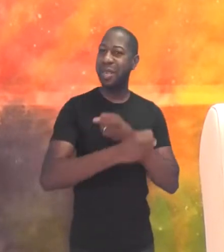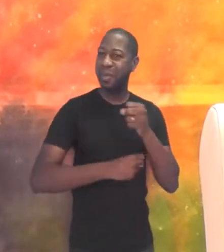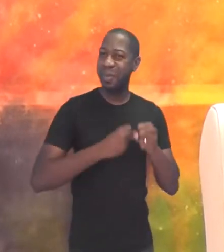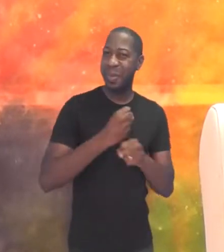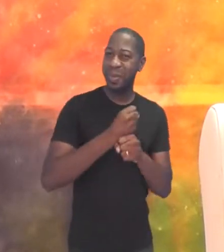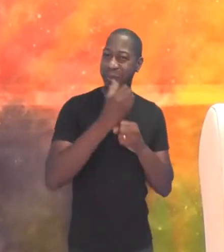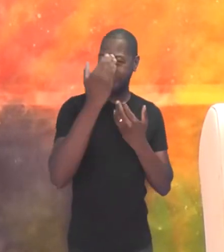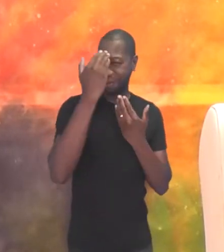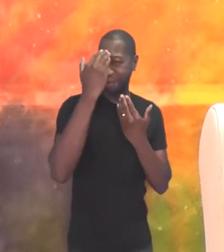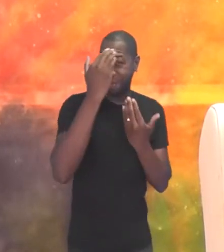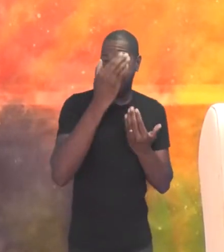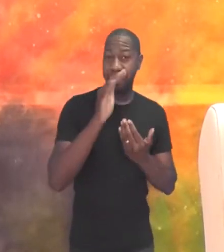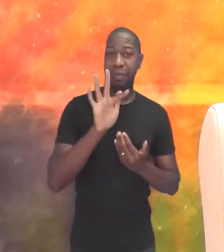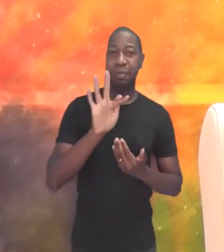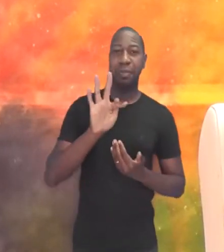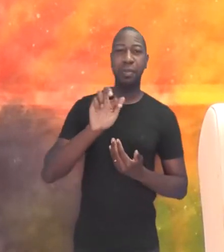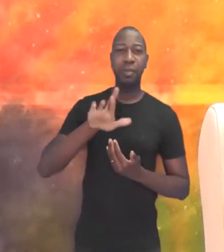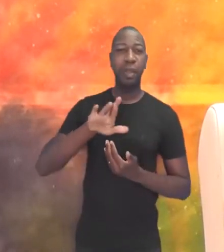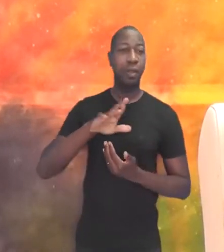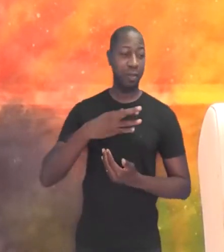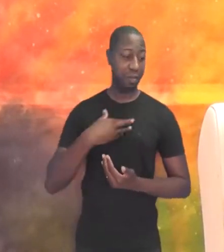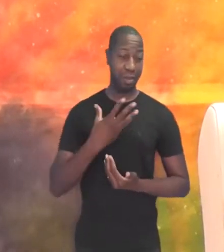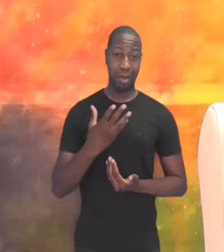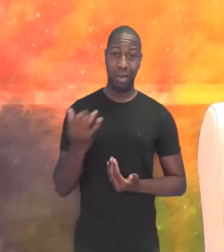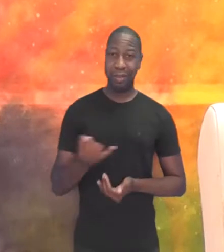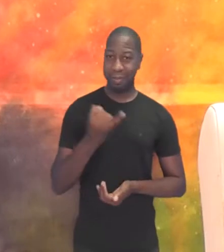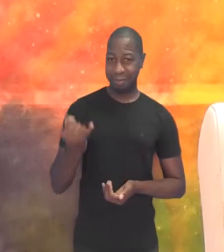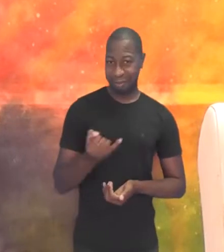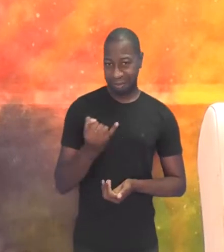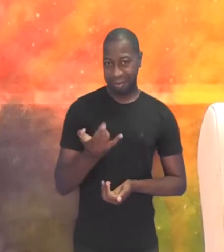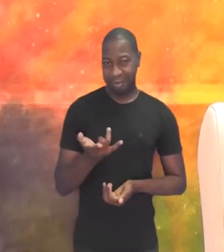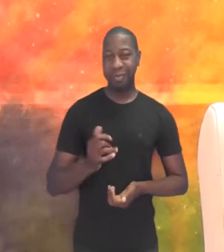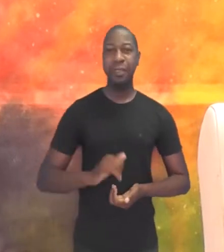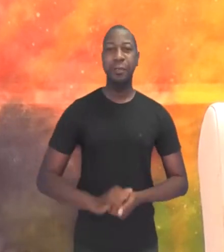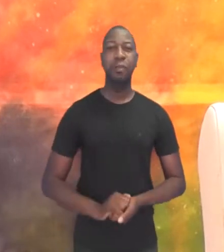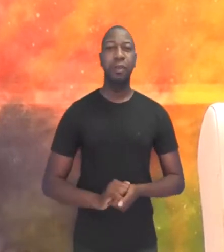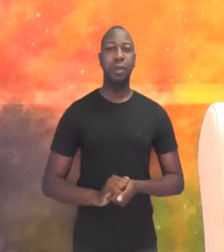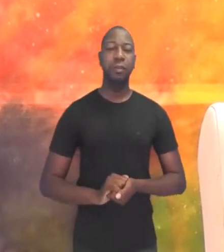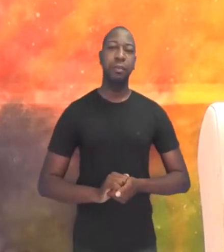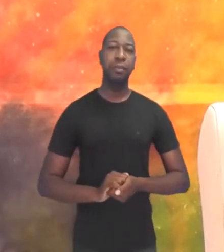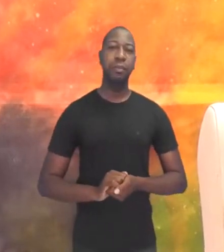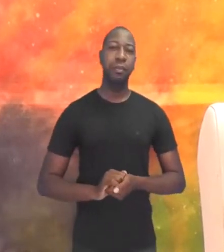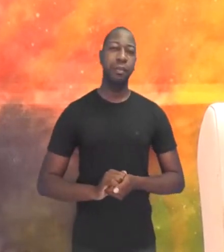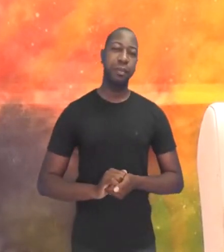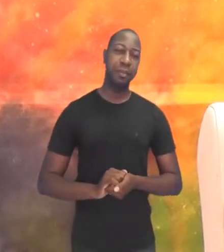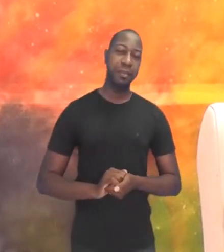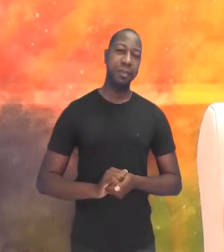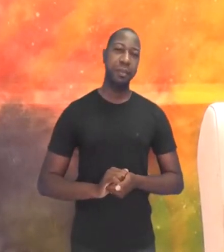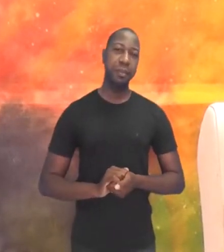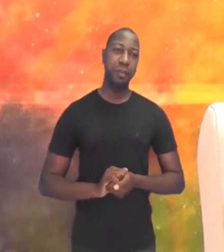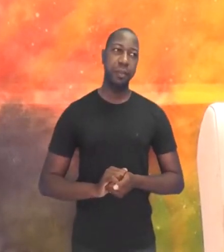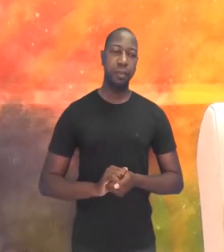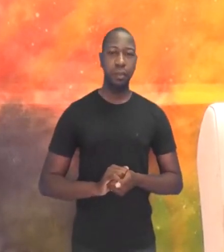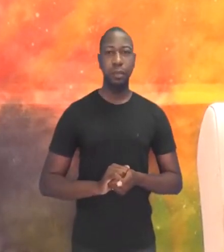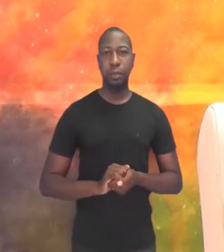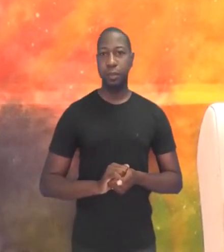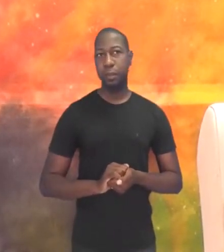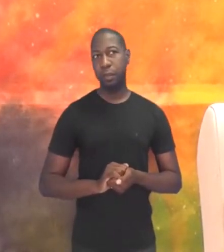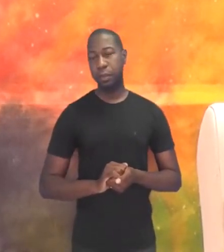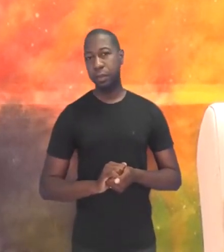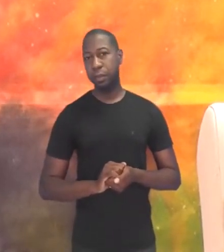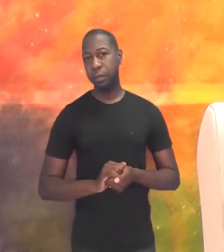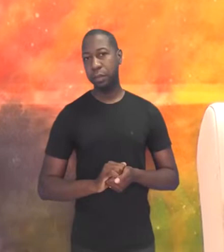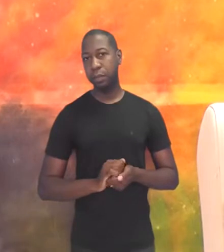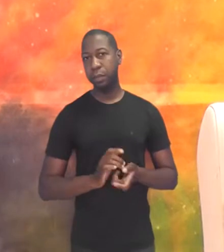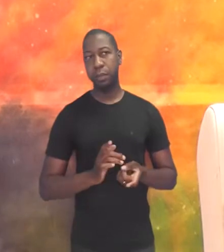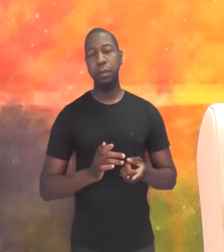que a FLIR é muito importante para a gente e que tem assim, que as pessoas, a